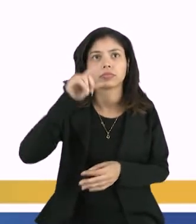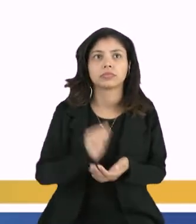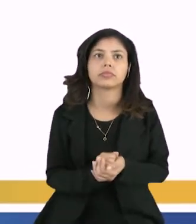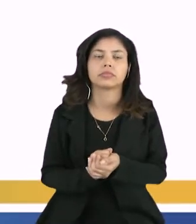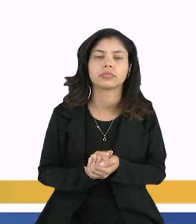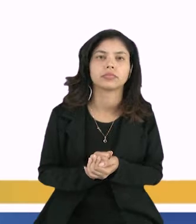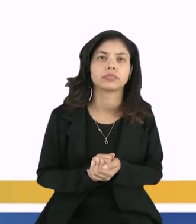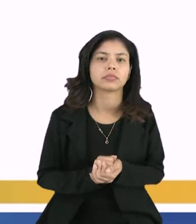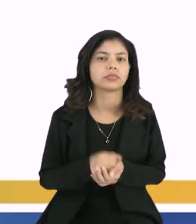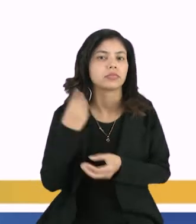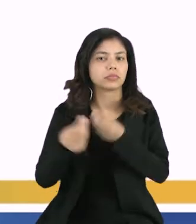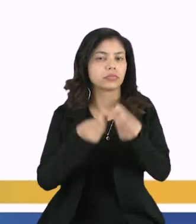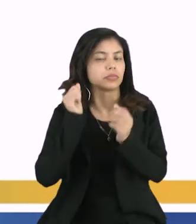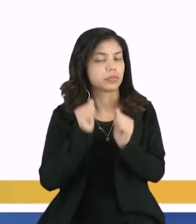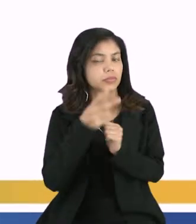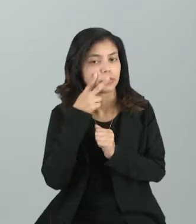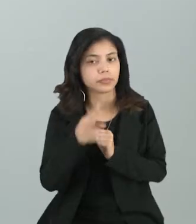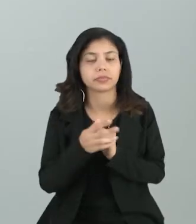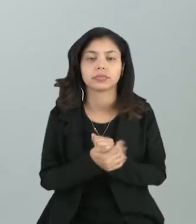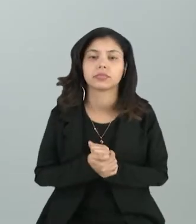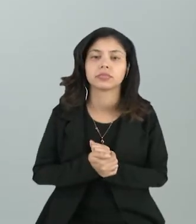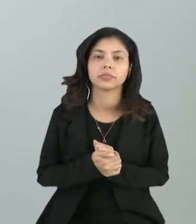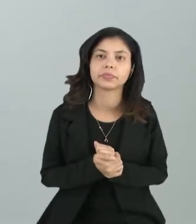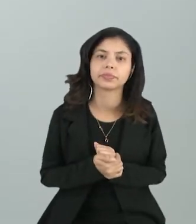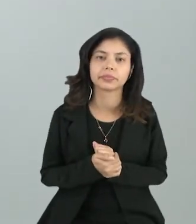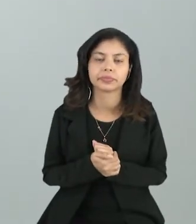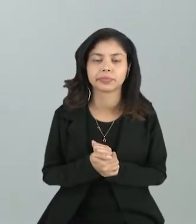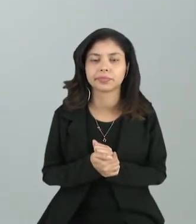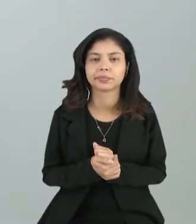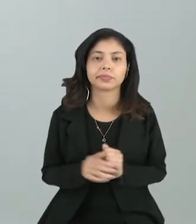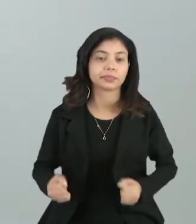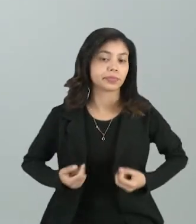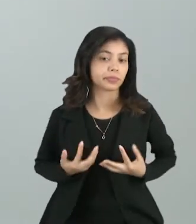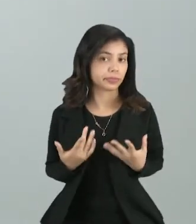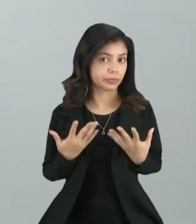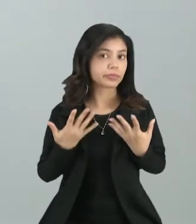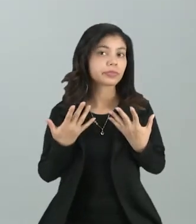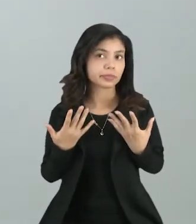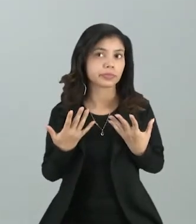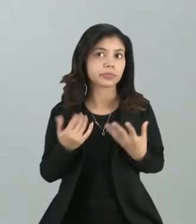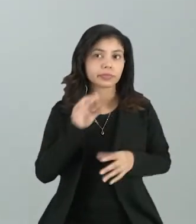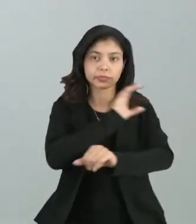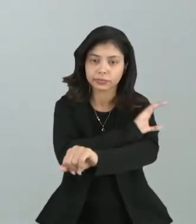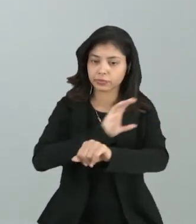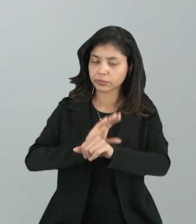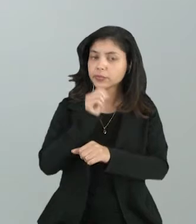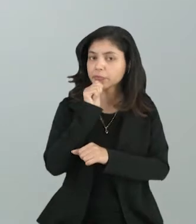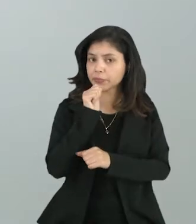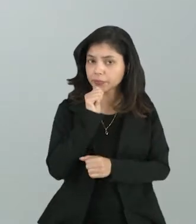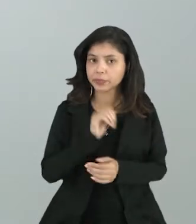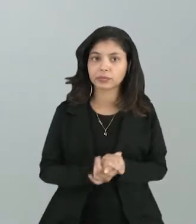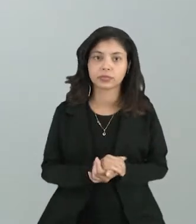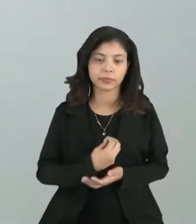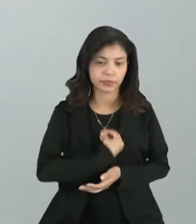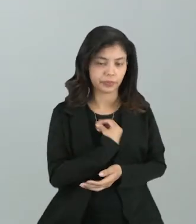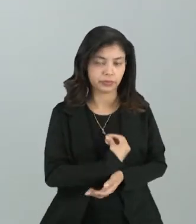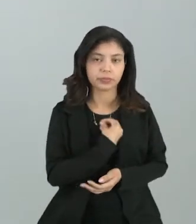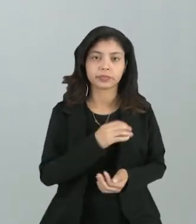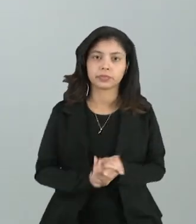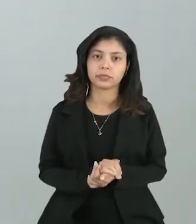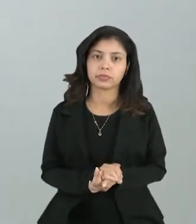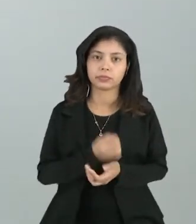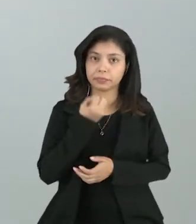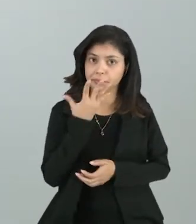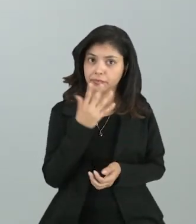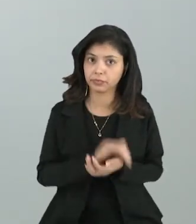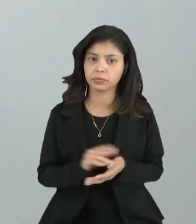Brasil. Então, como a gente pode ver, essa manifestação, essa cultura, ela ainda é muito presente, né? Ela é